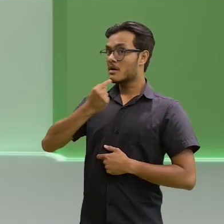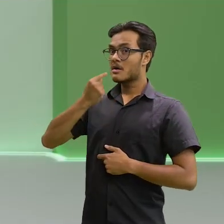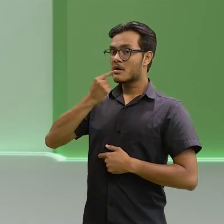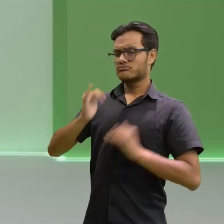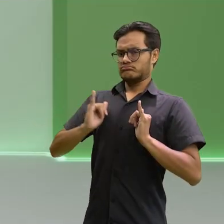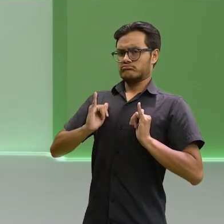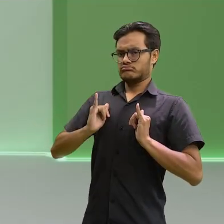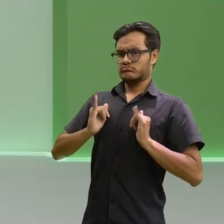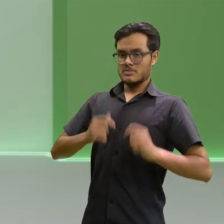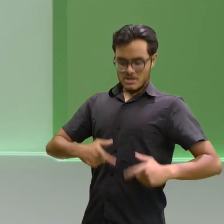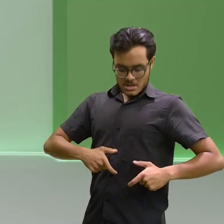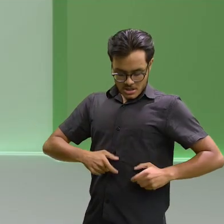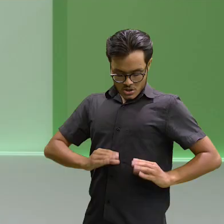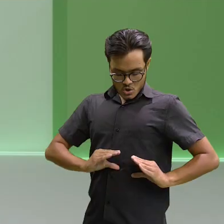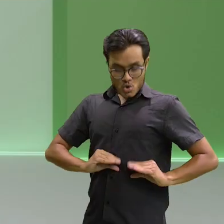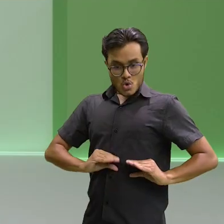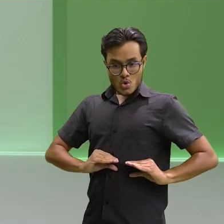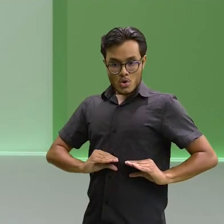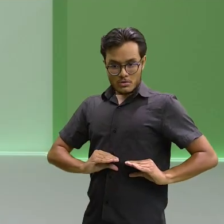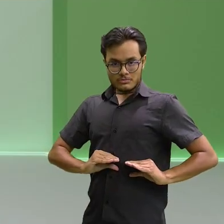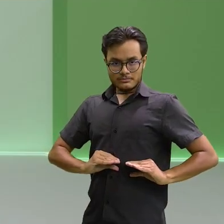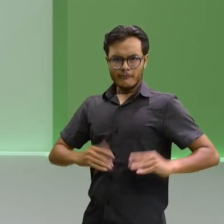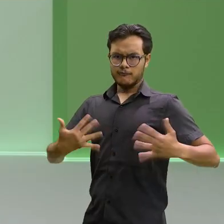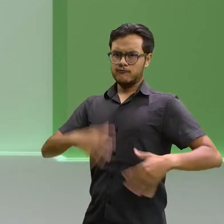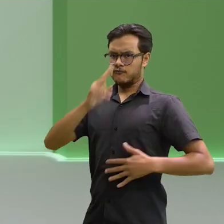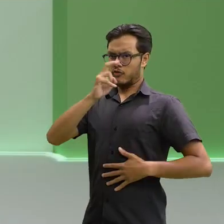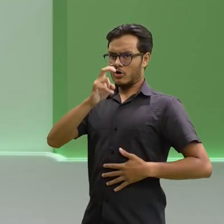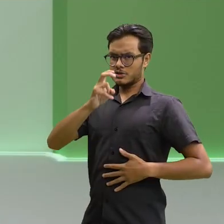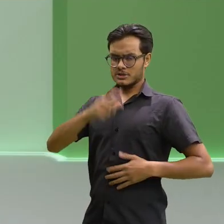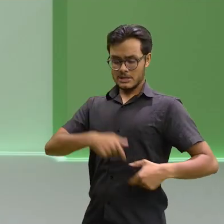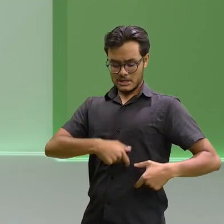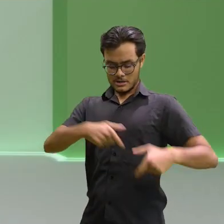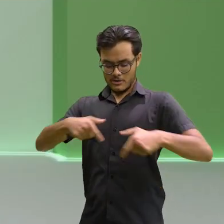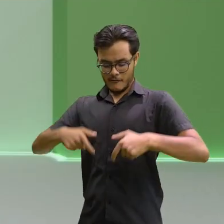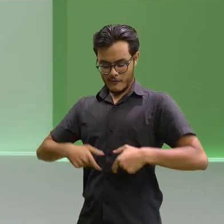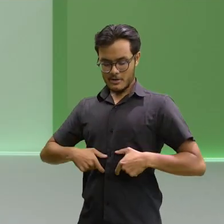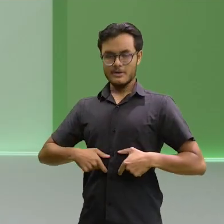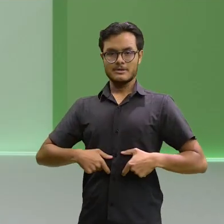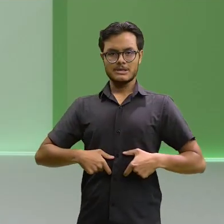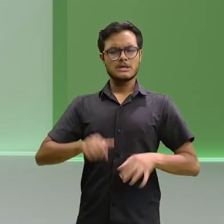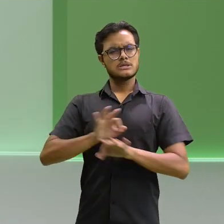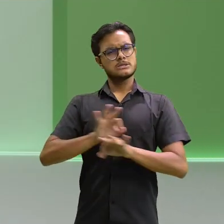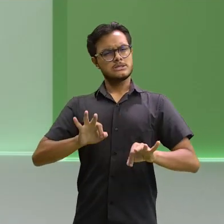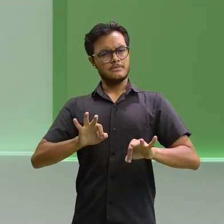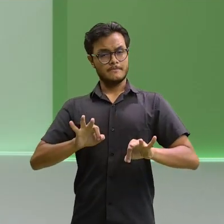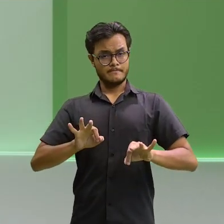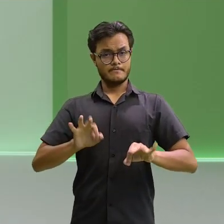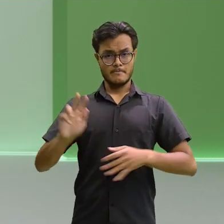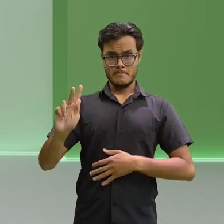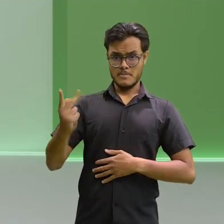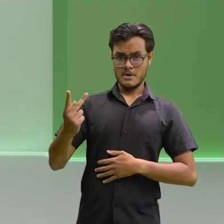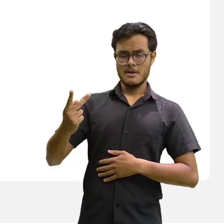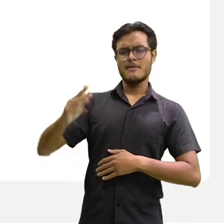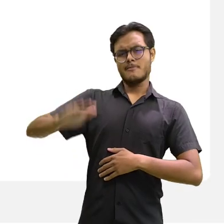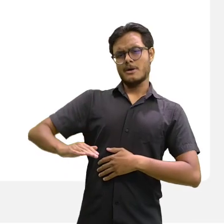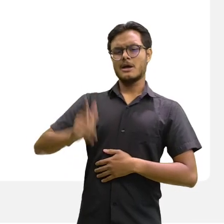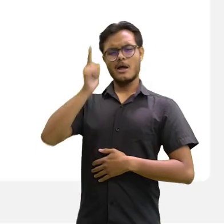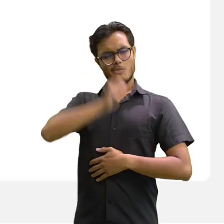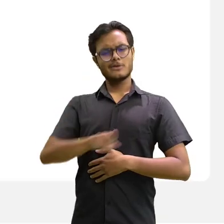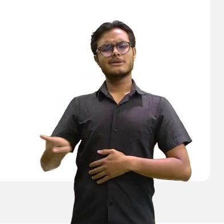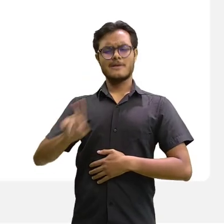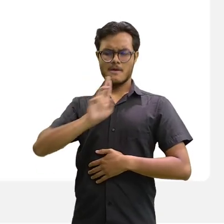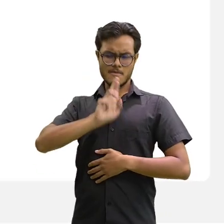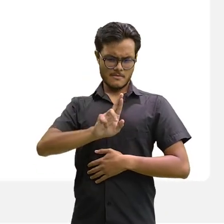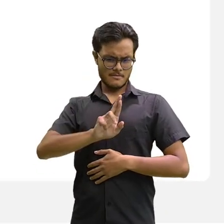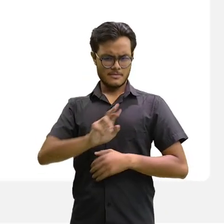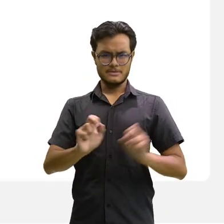ácido no estômago e básico alcalino aqui no intestino, no duodeno. Aí fica fácil responder a nossa questão, não é